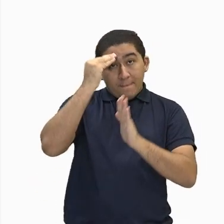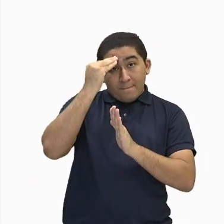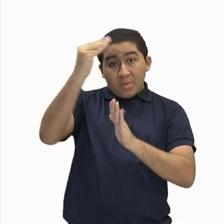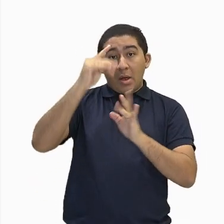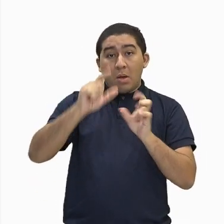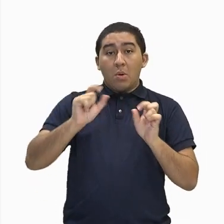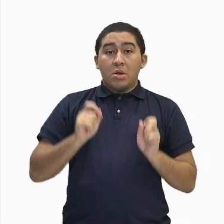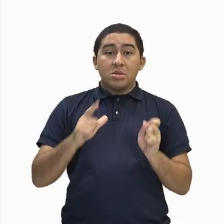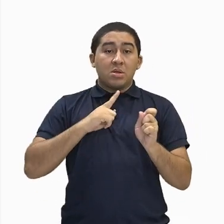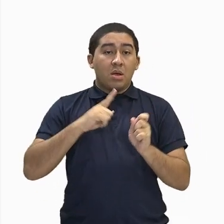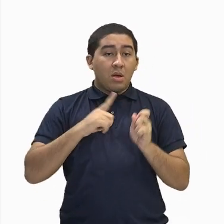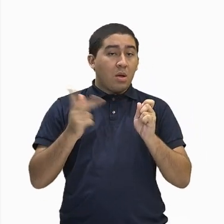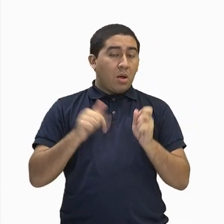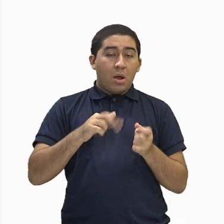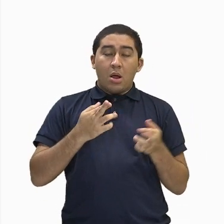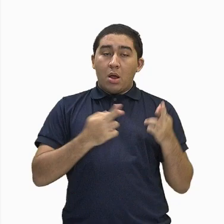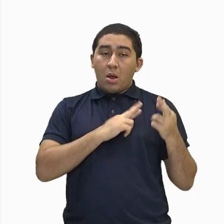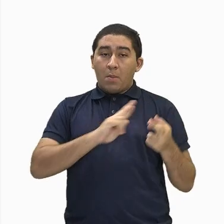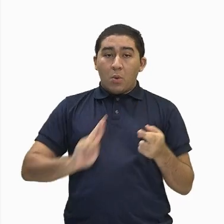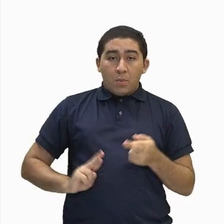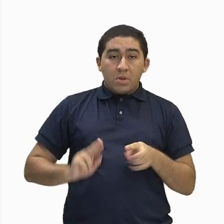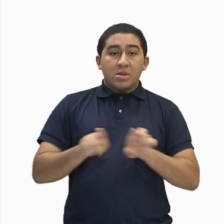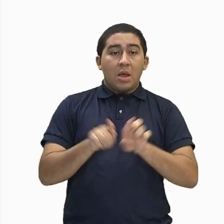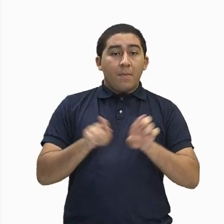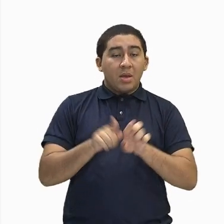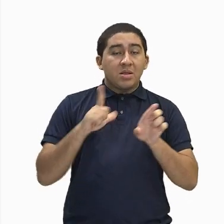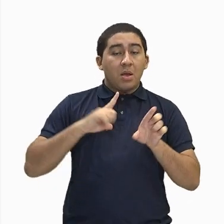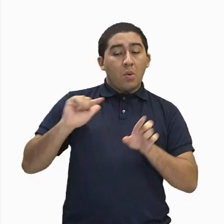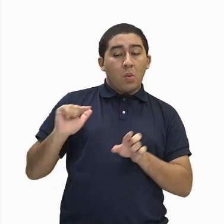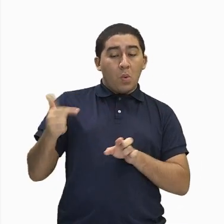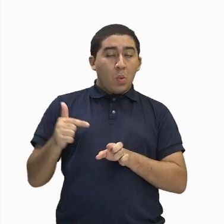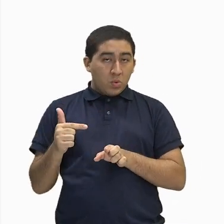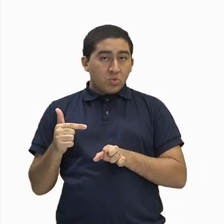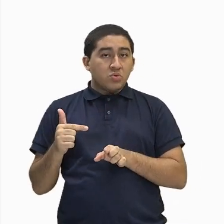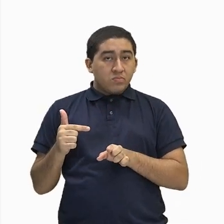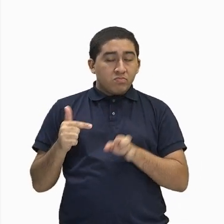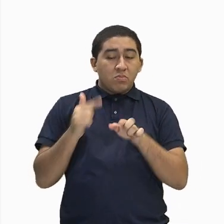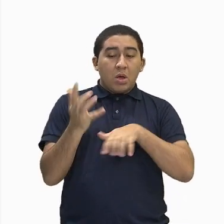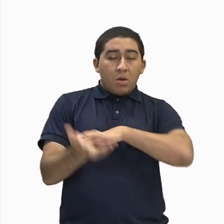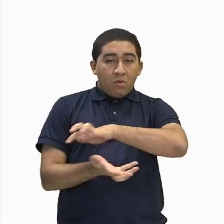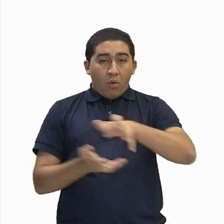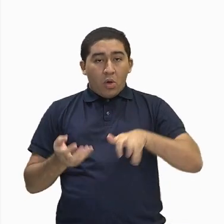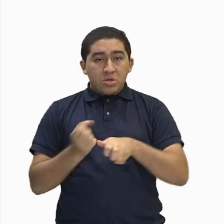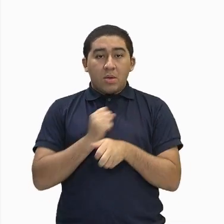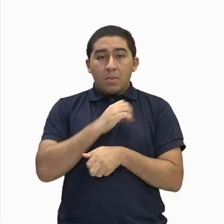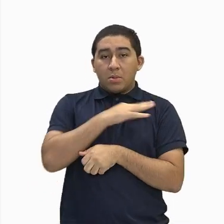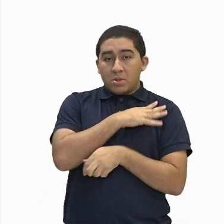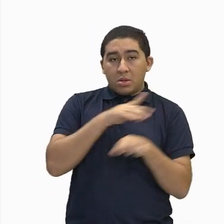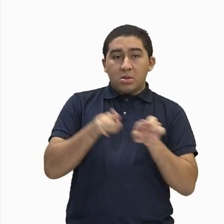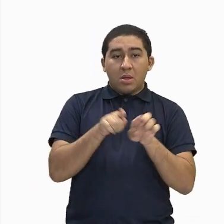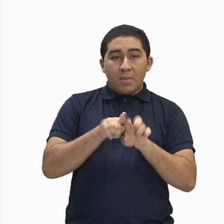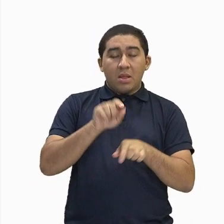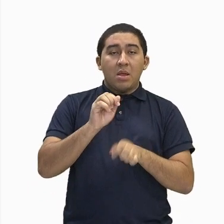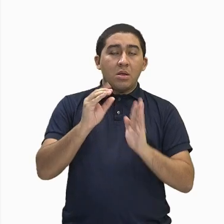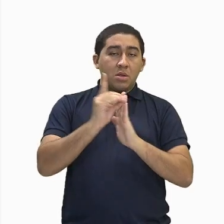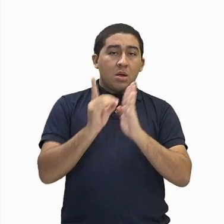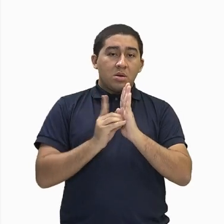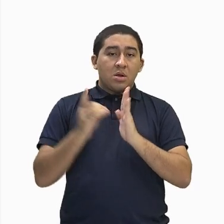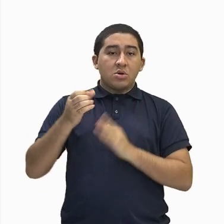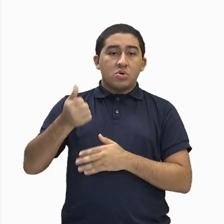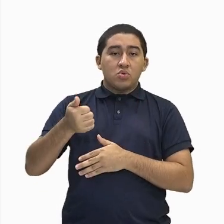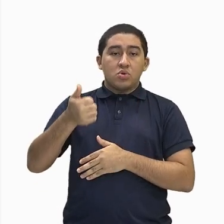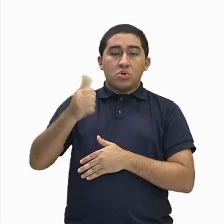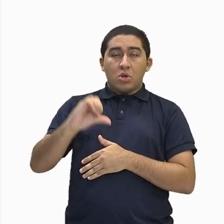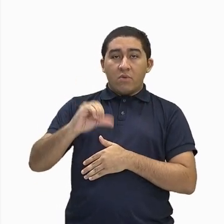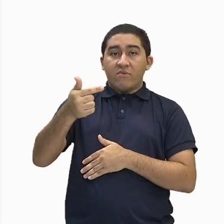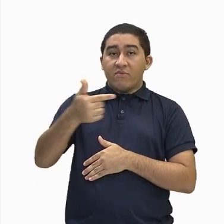e inspiraram outros levantes tenentistas ao longo da década de 1920. Então, vimos aqui esse